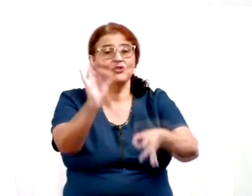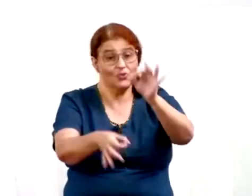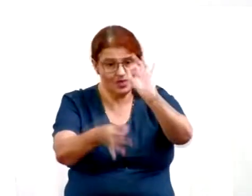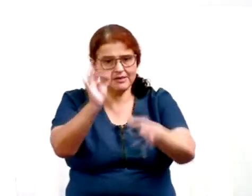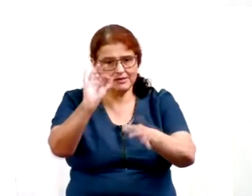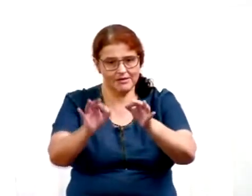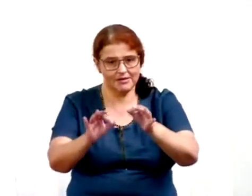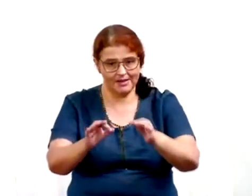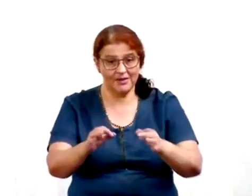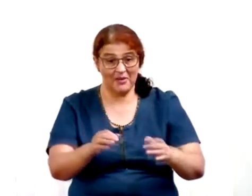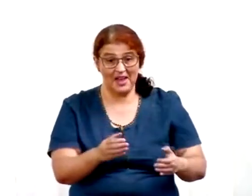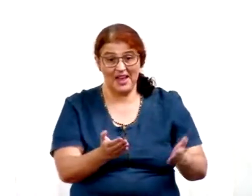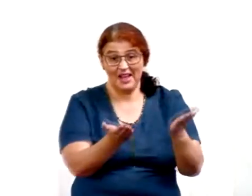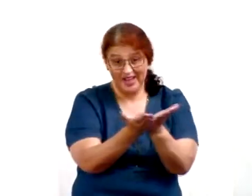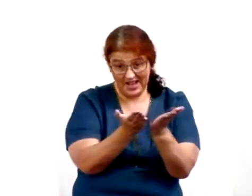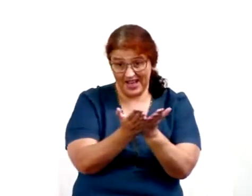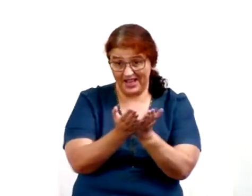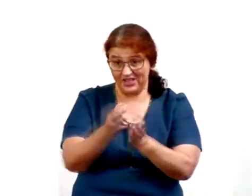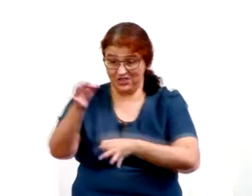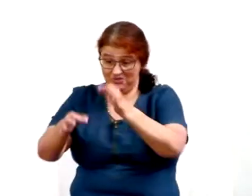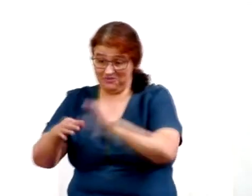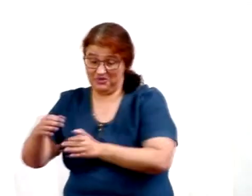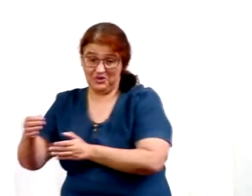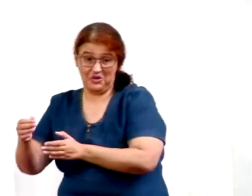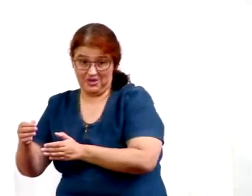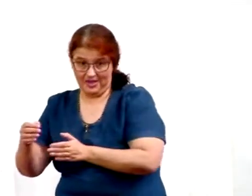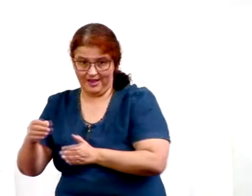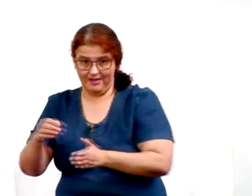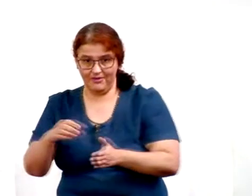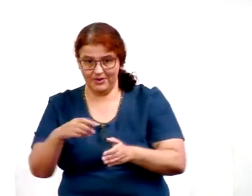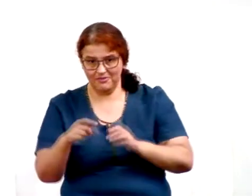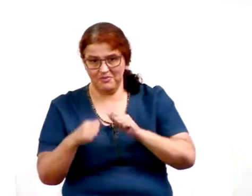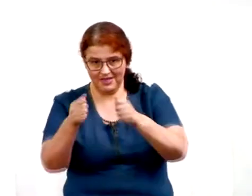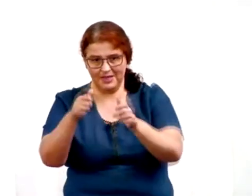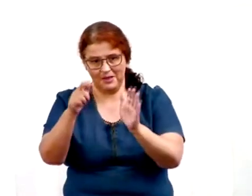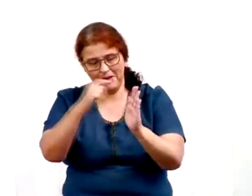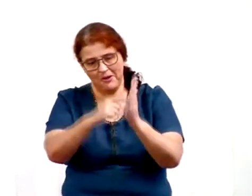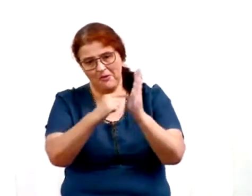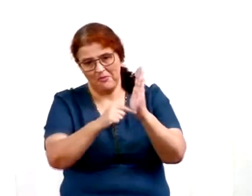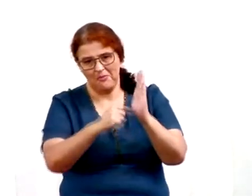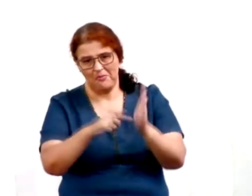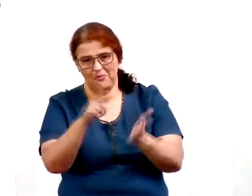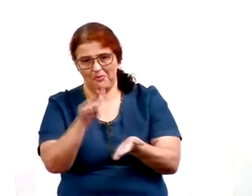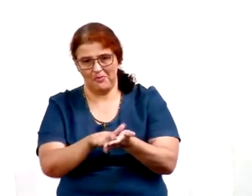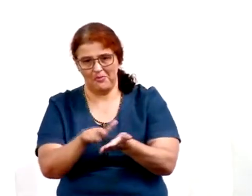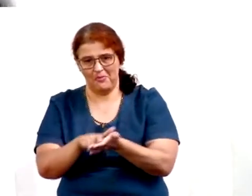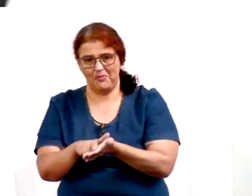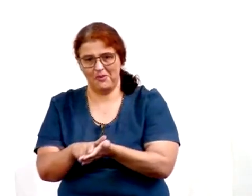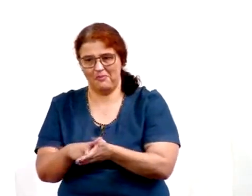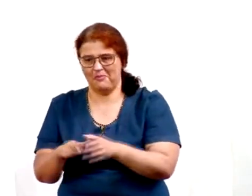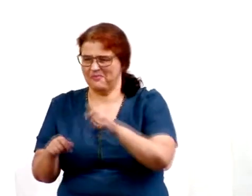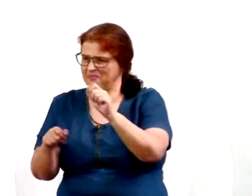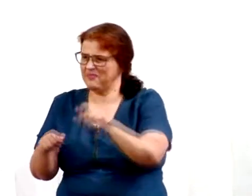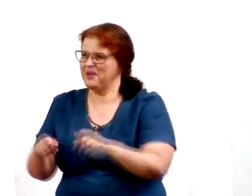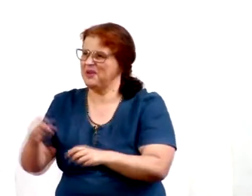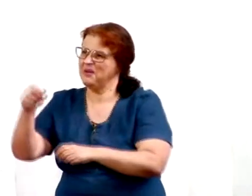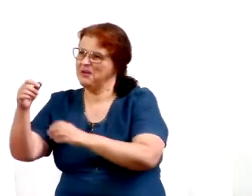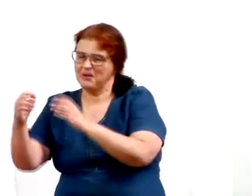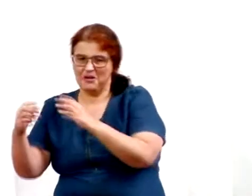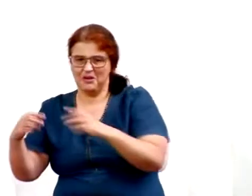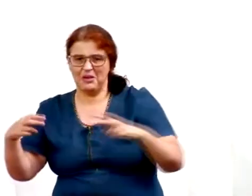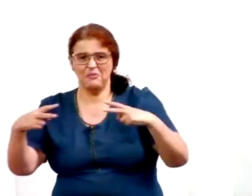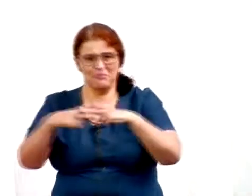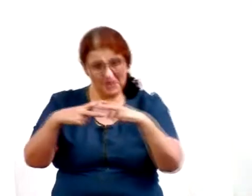crentes. Paulo vai dizer assim, não, um crente não deve agir dessa forma. Escândalos acontecendo e a liderança não